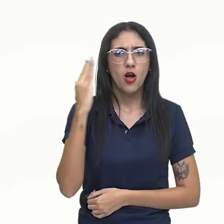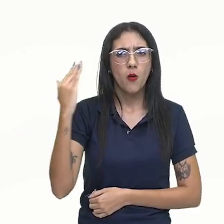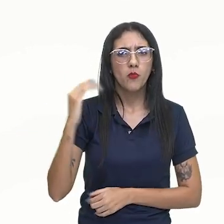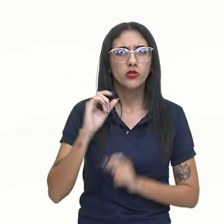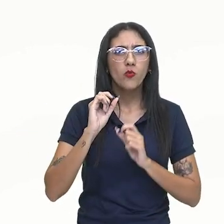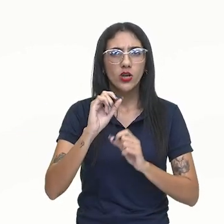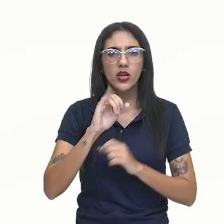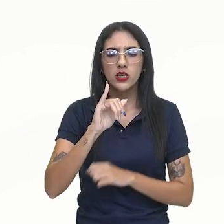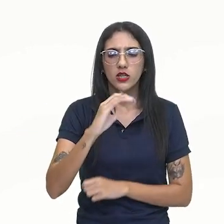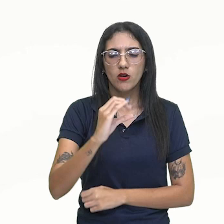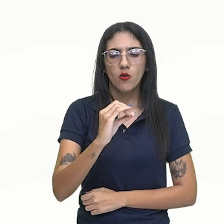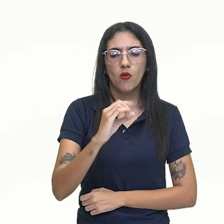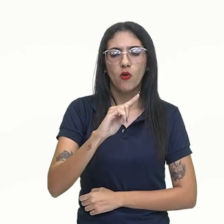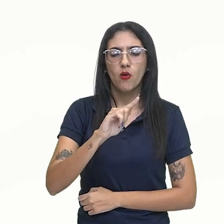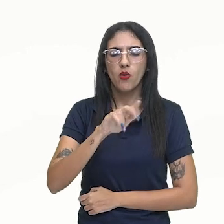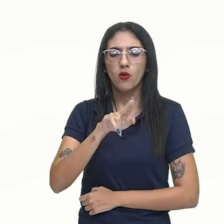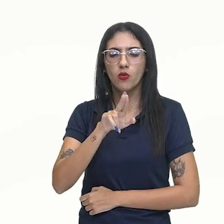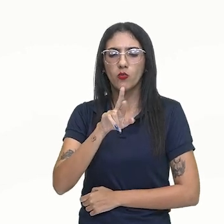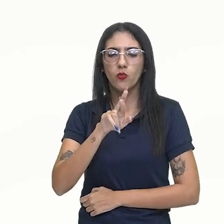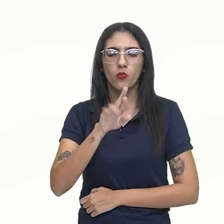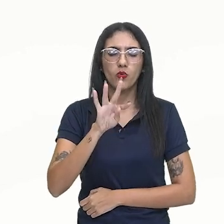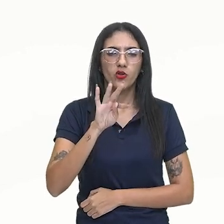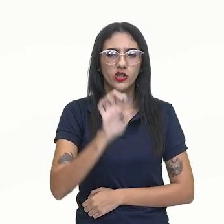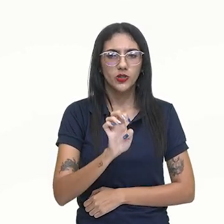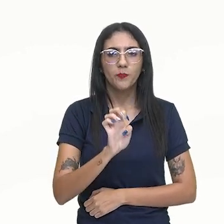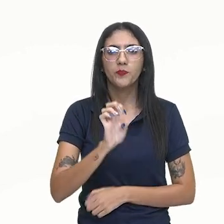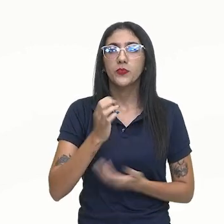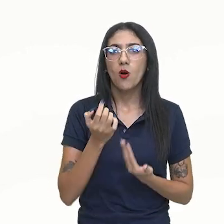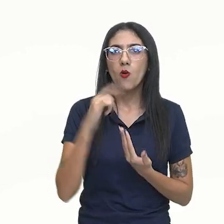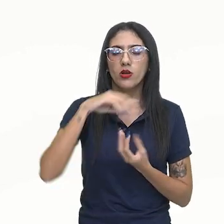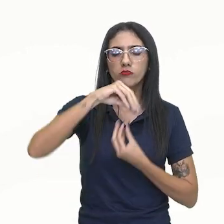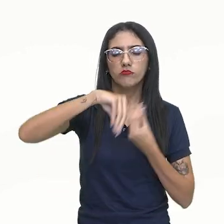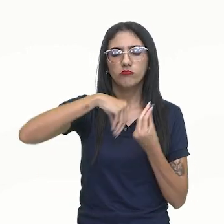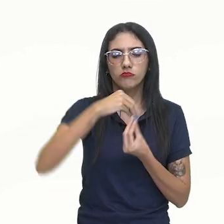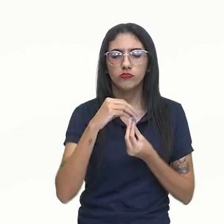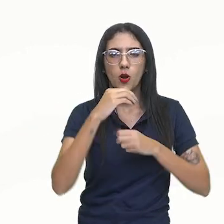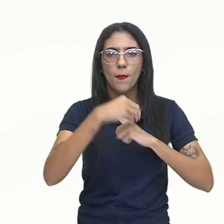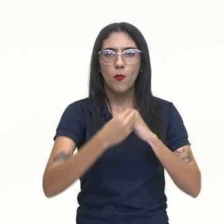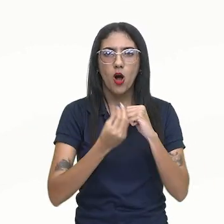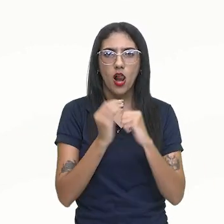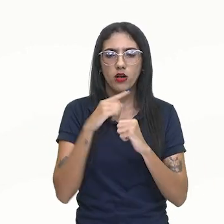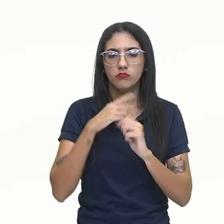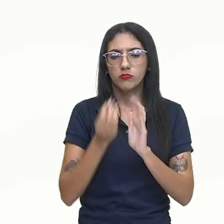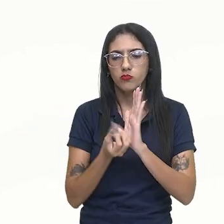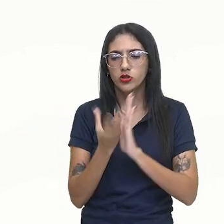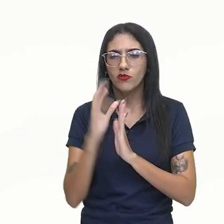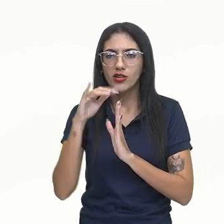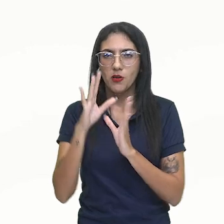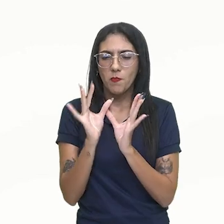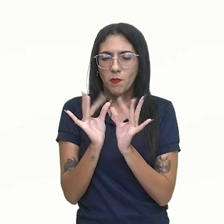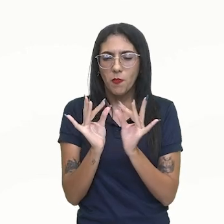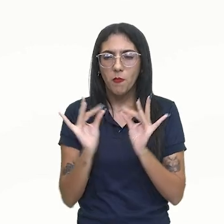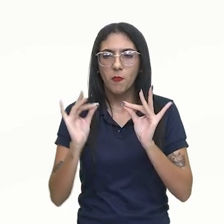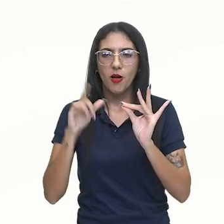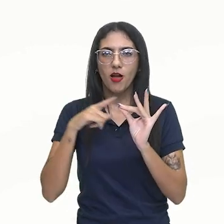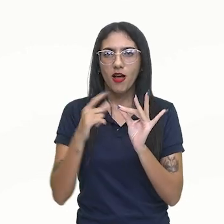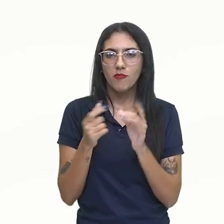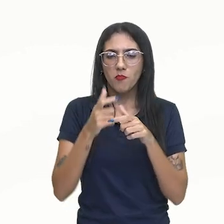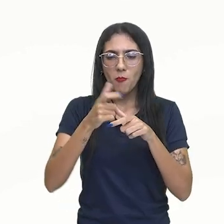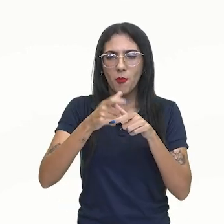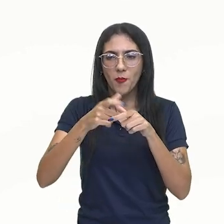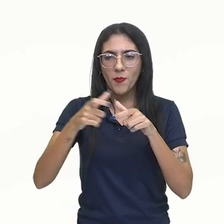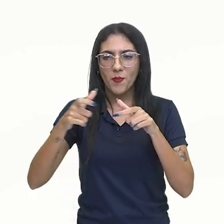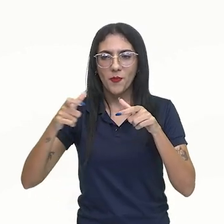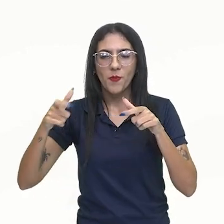é o iogurte, que vai sofrer a ação do lactobacillus para formar essa substância que é comercialmente